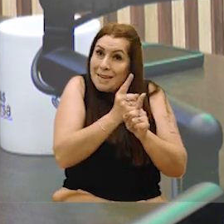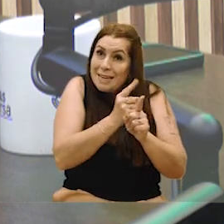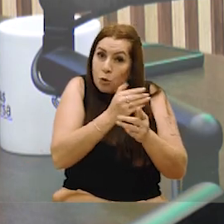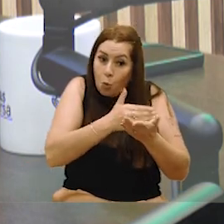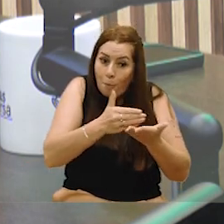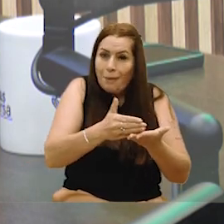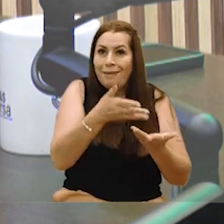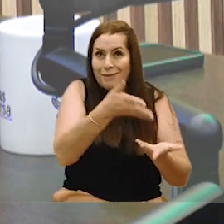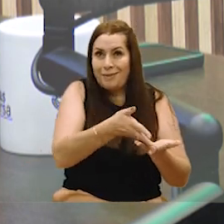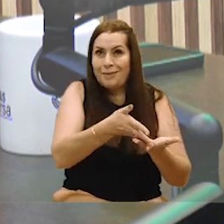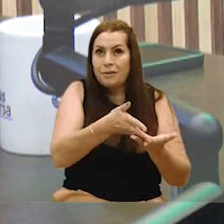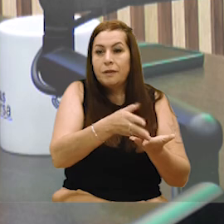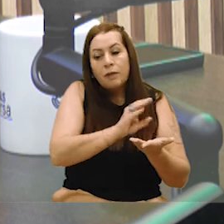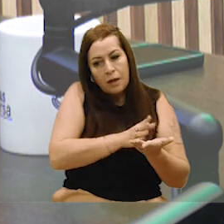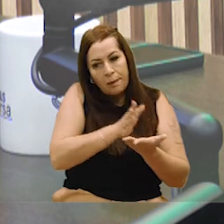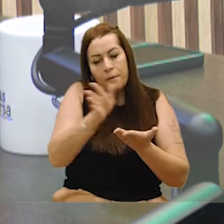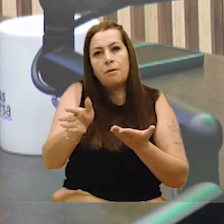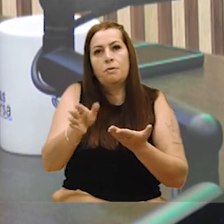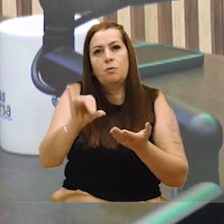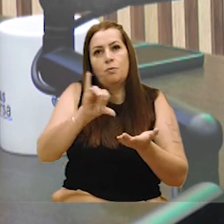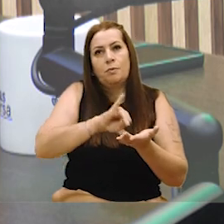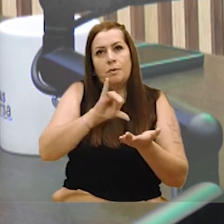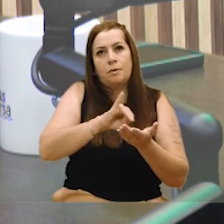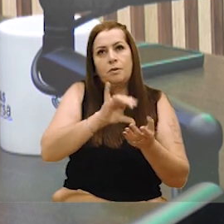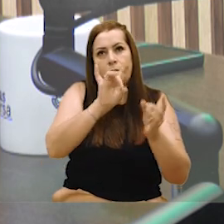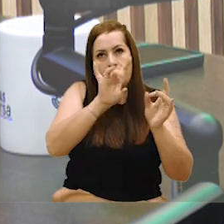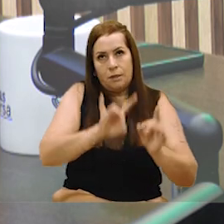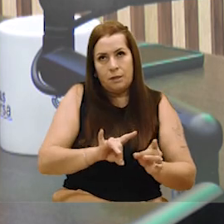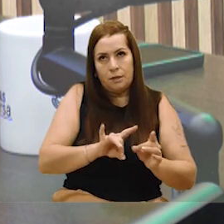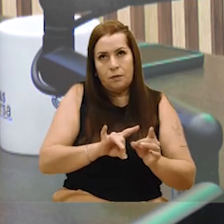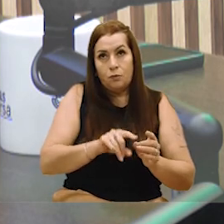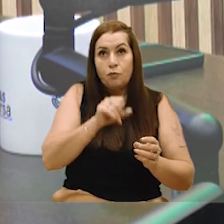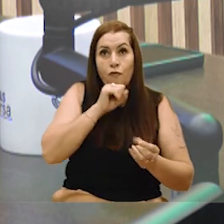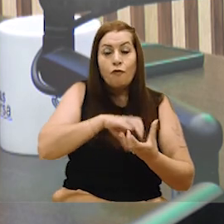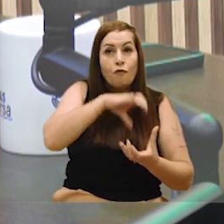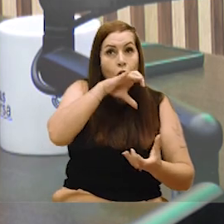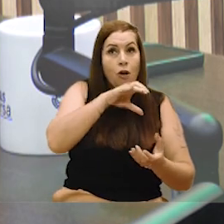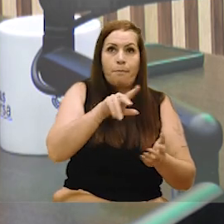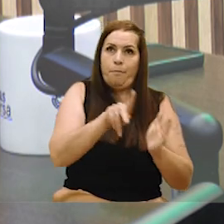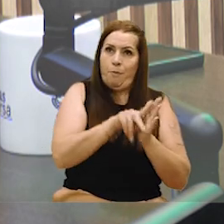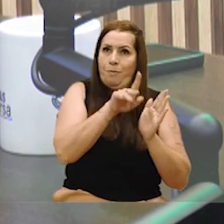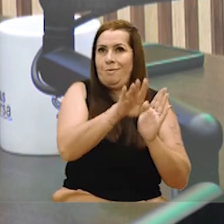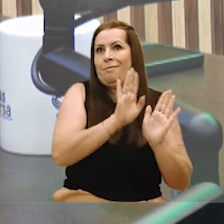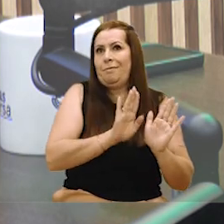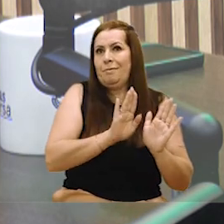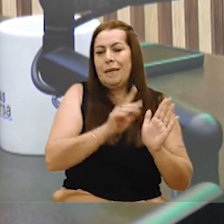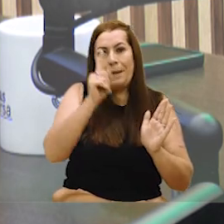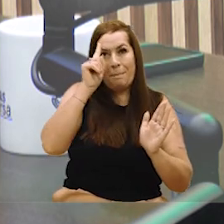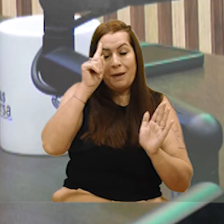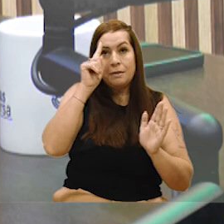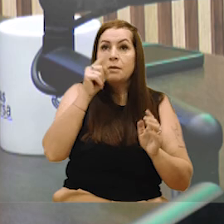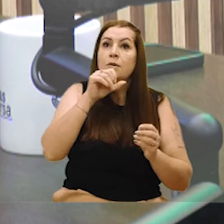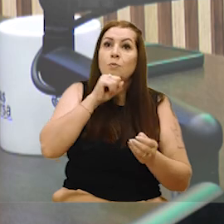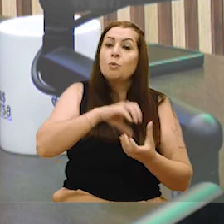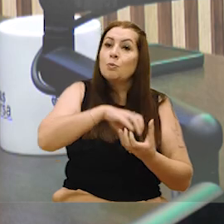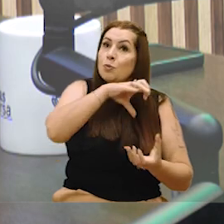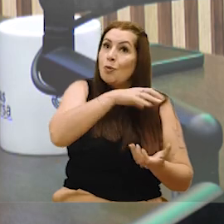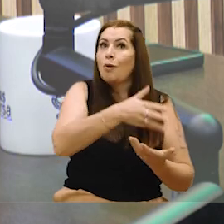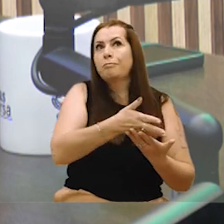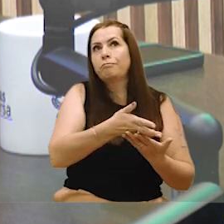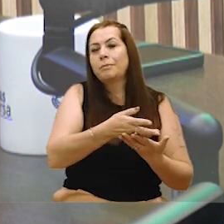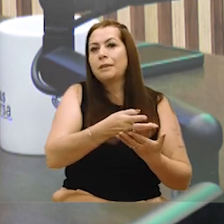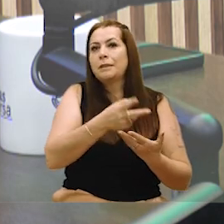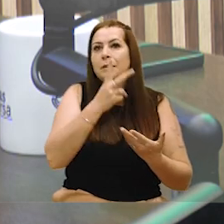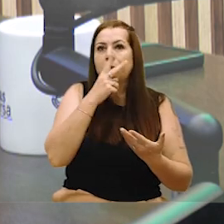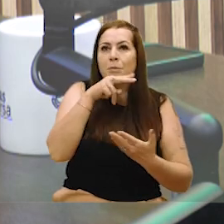diagnosticado lá na ponta, ele vai ser encaminhado para esse centro especializado ao idoso. Então, pensa que o idoso ele precisa